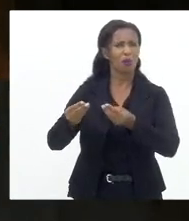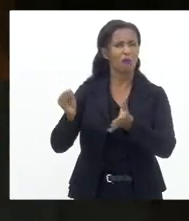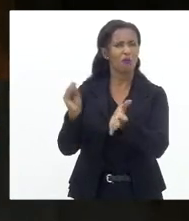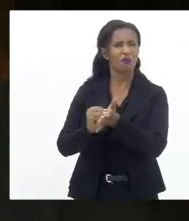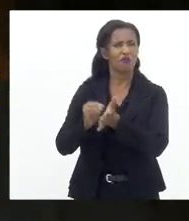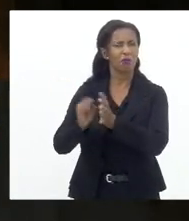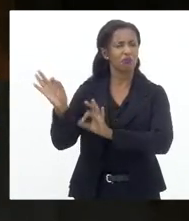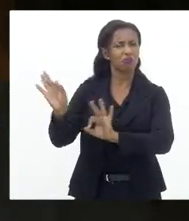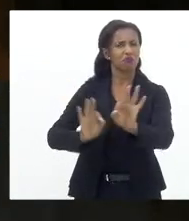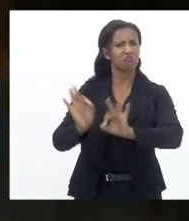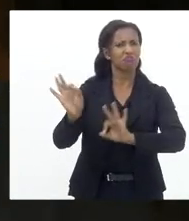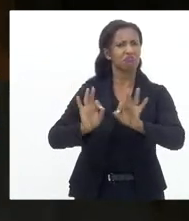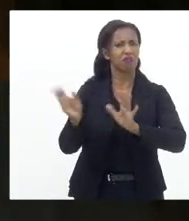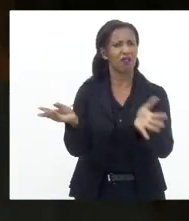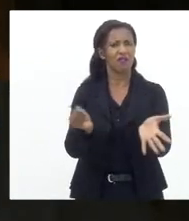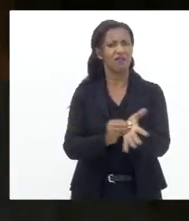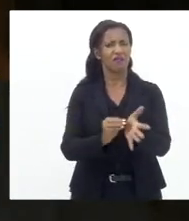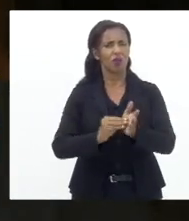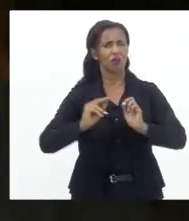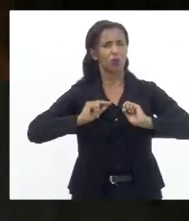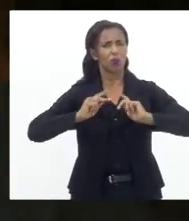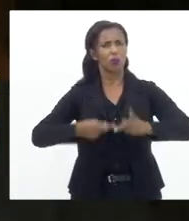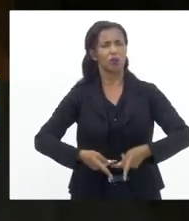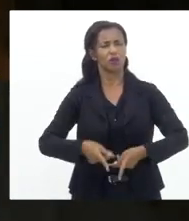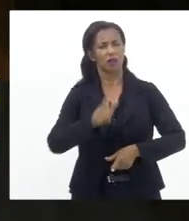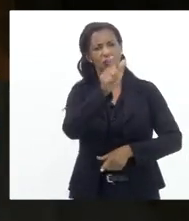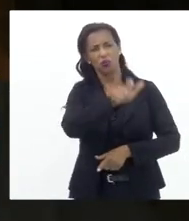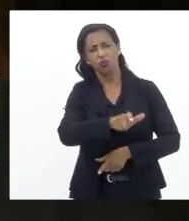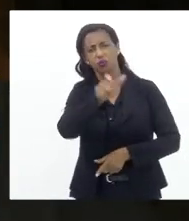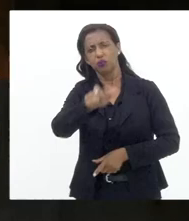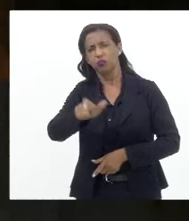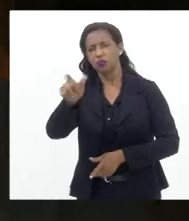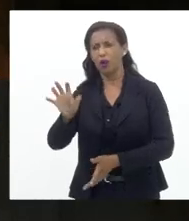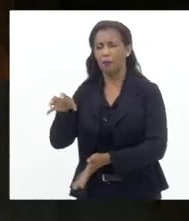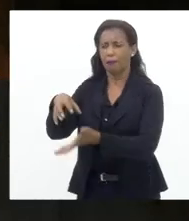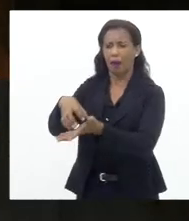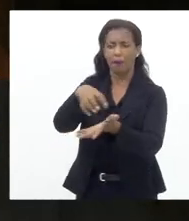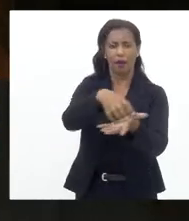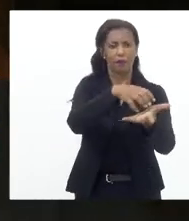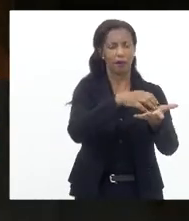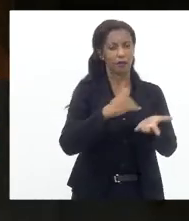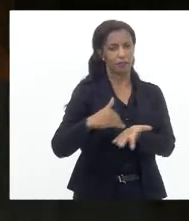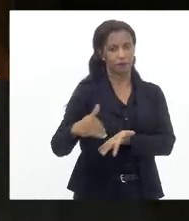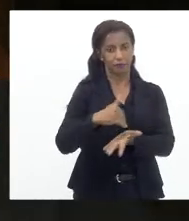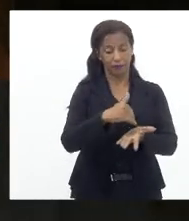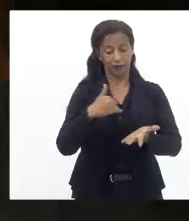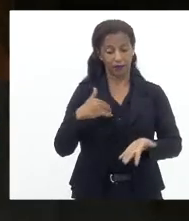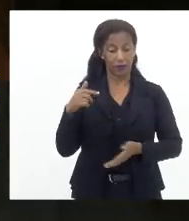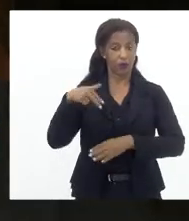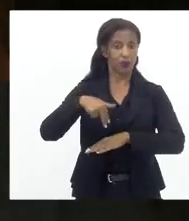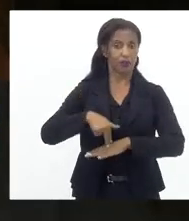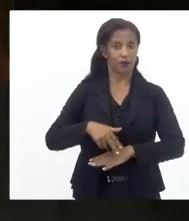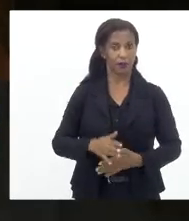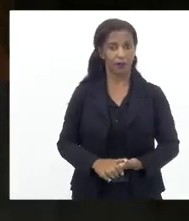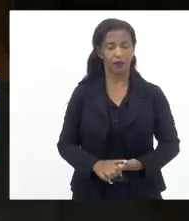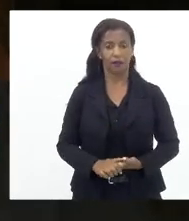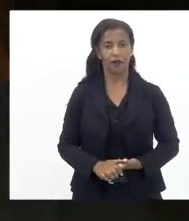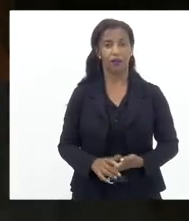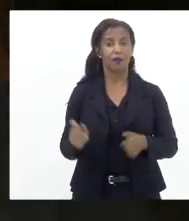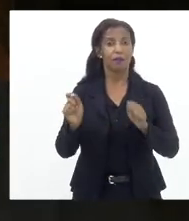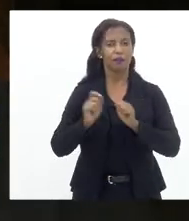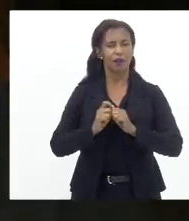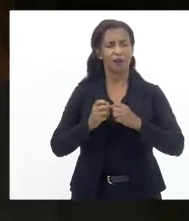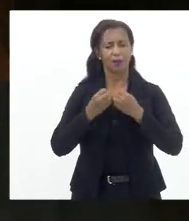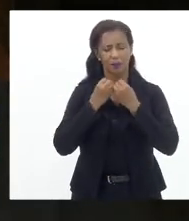desorganização EA falta de humanidade em vários setores da secretaria tô eu tô aqui só para Presidente para